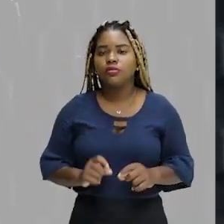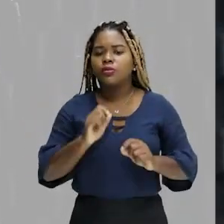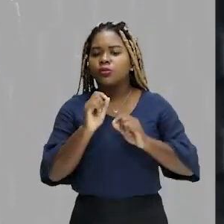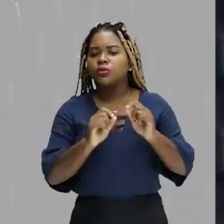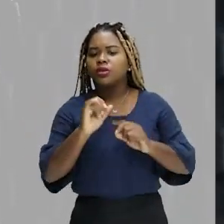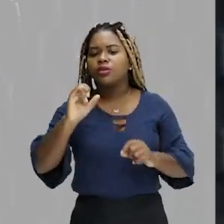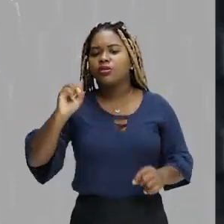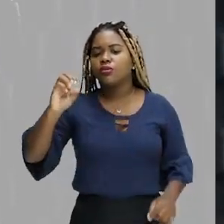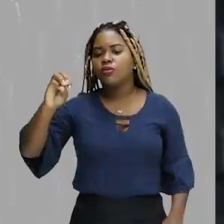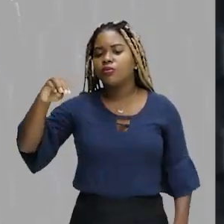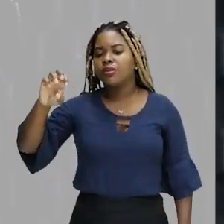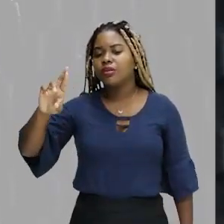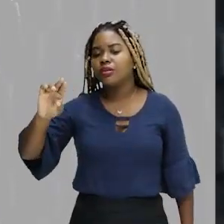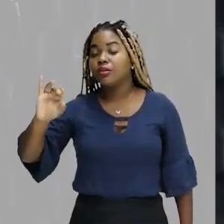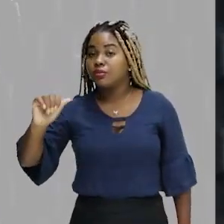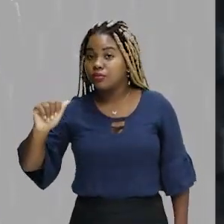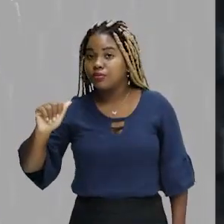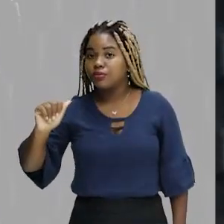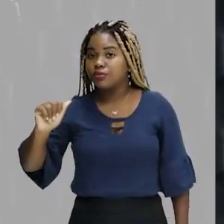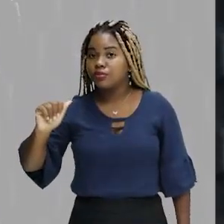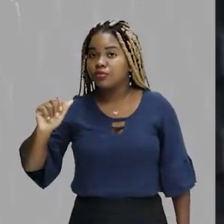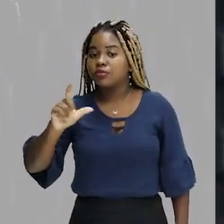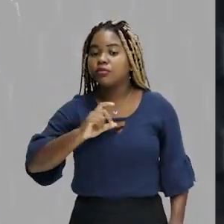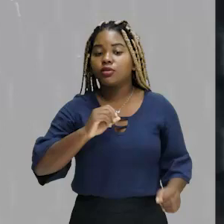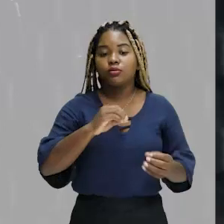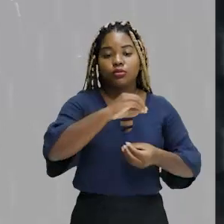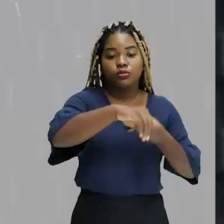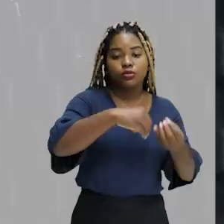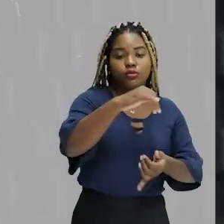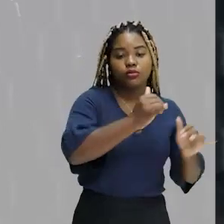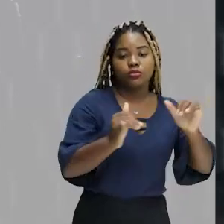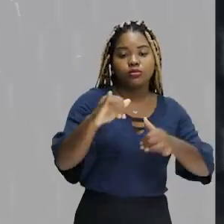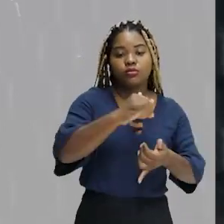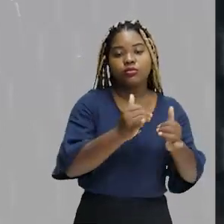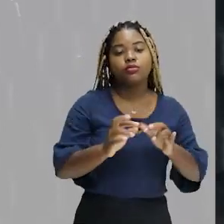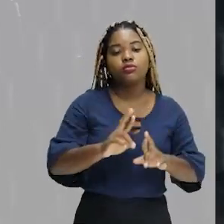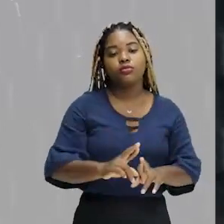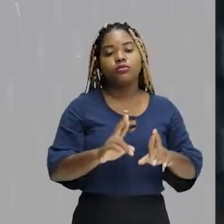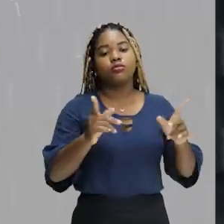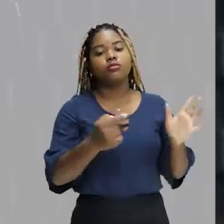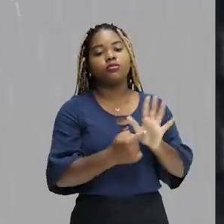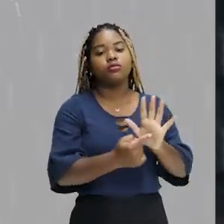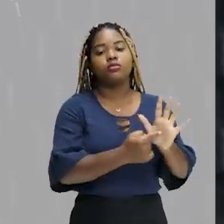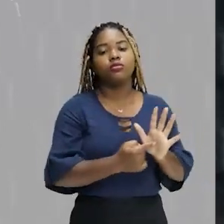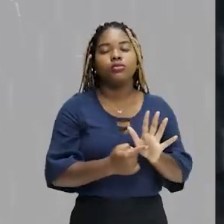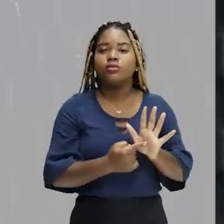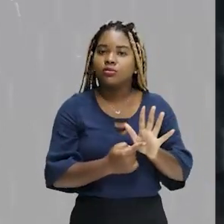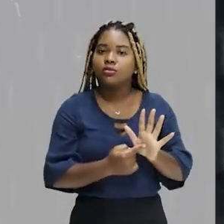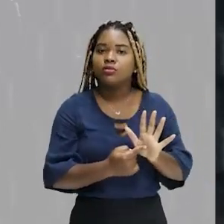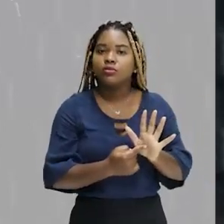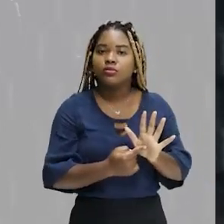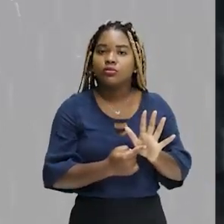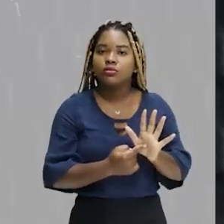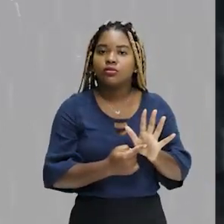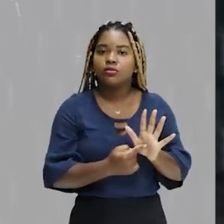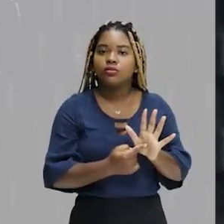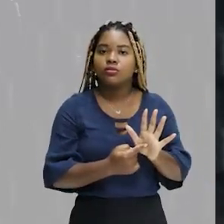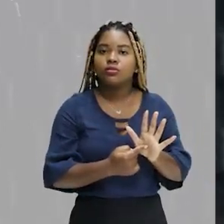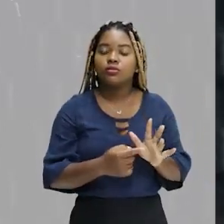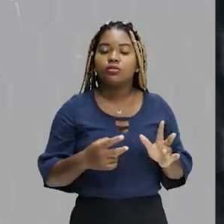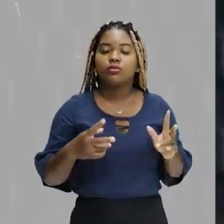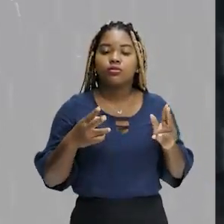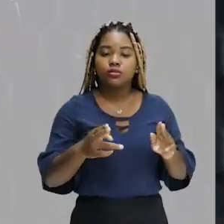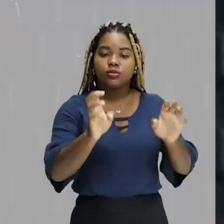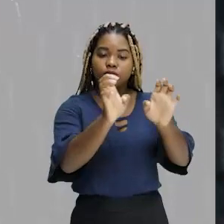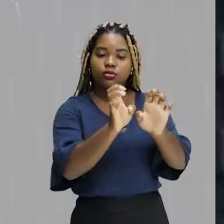é isomeria, turma? Isomeria é quando nós temos substâncias diferentes que apresentam a mesma forma molecular,